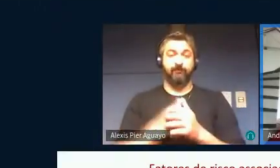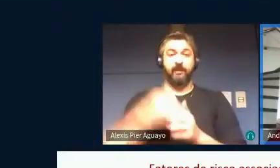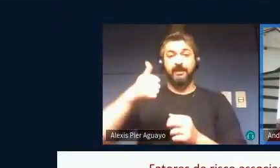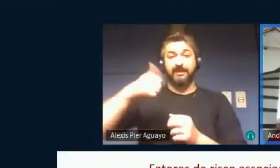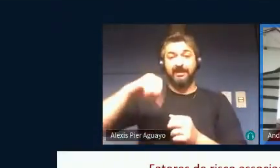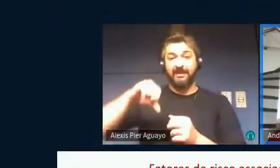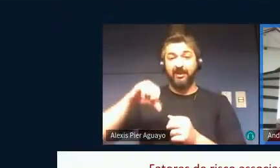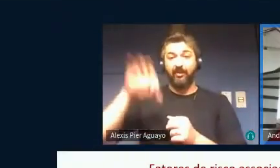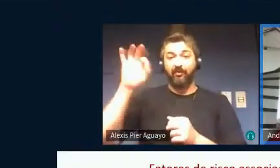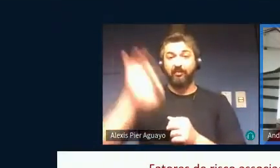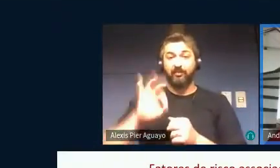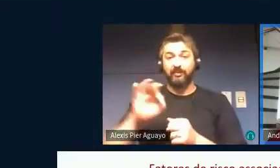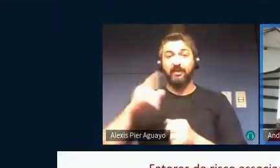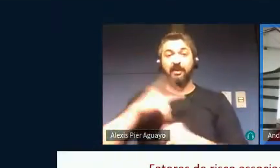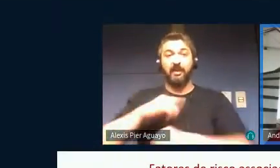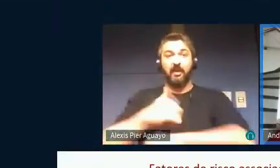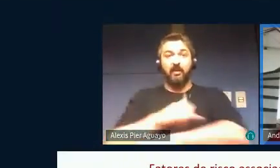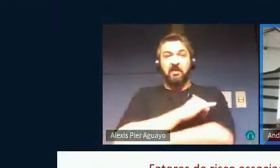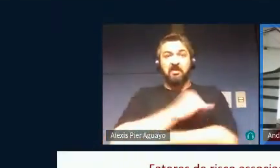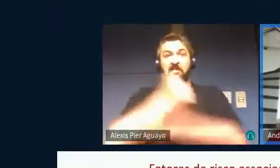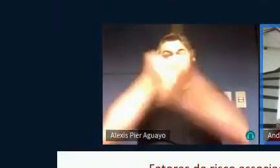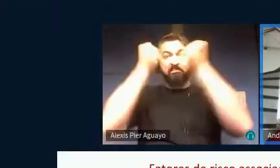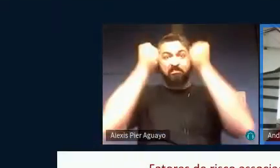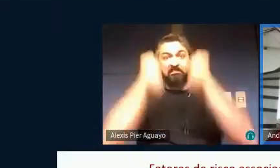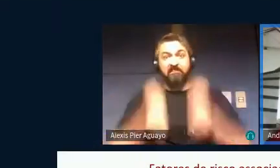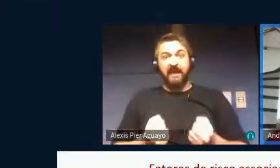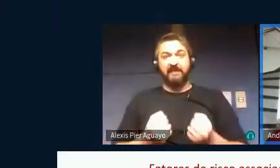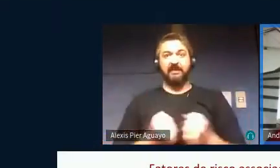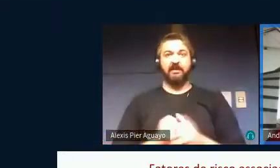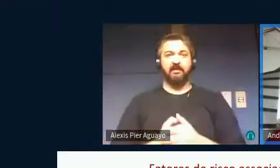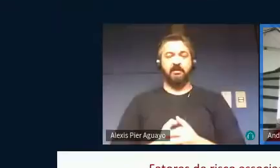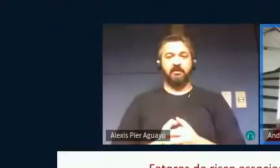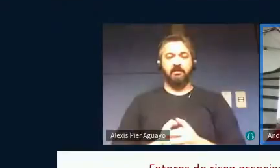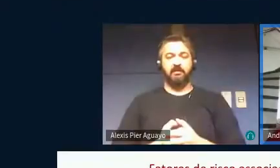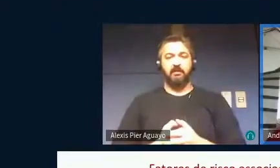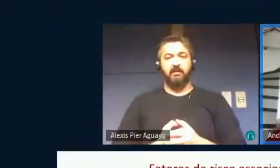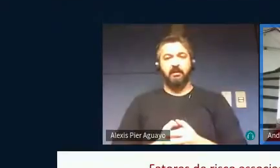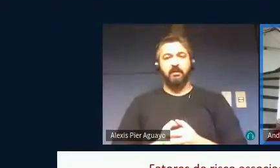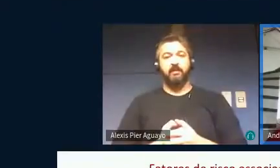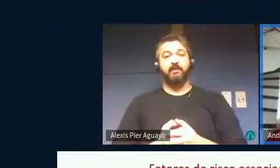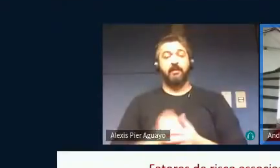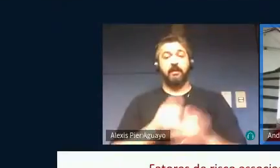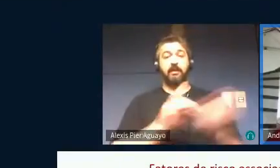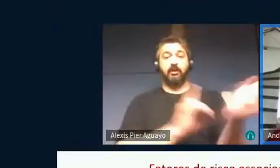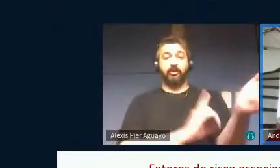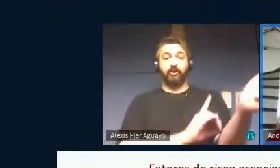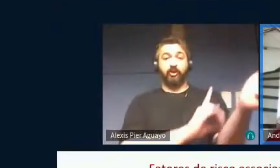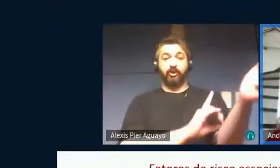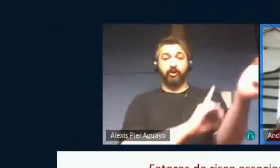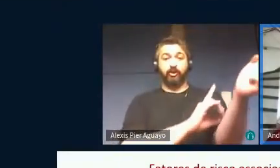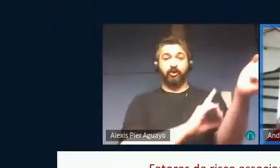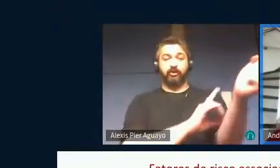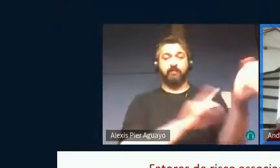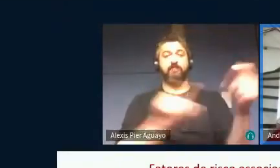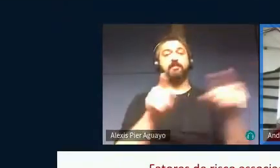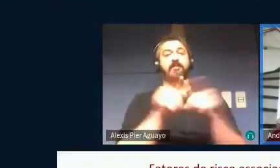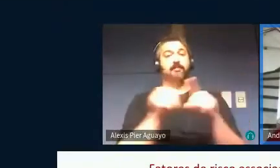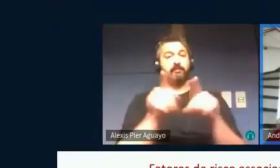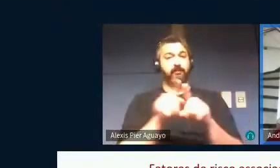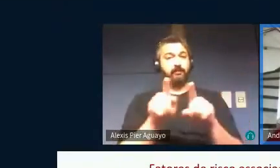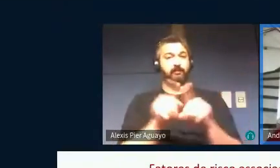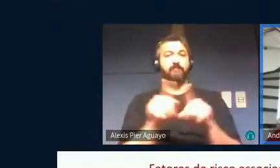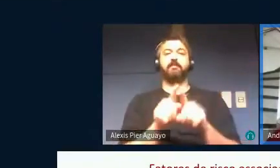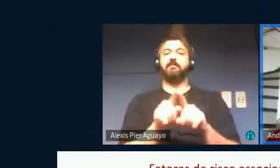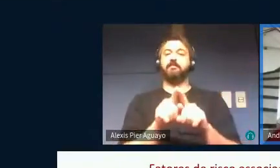19% tinham obesidade mórbida, tá? E o diabetes também está aparecendo aqui com uma proporção muito grande